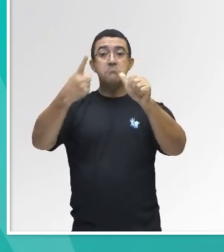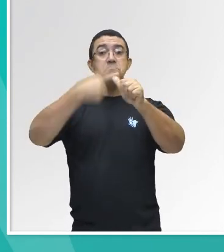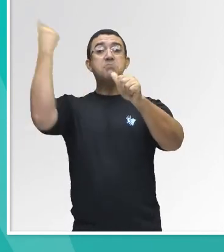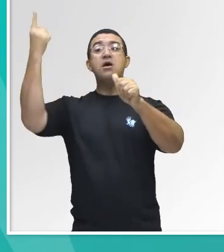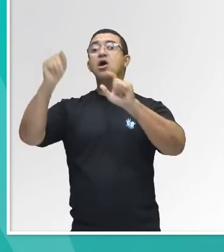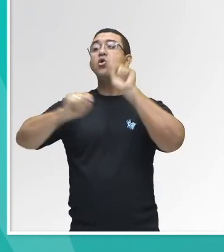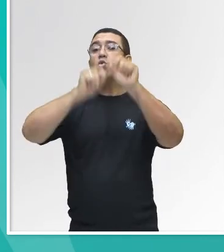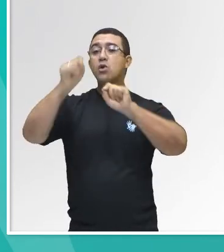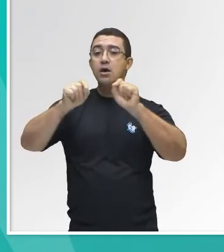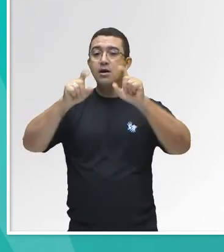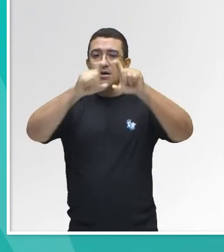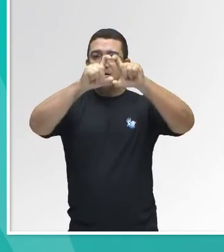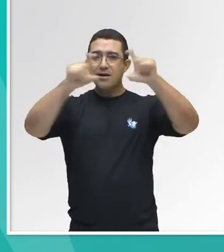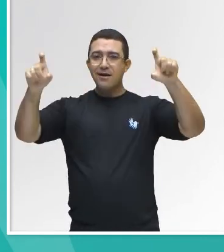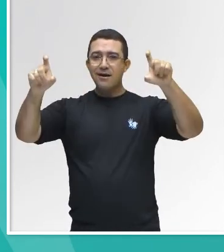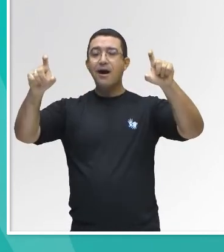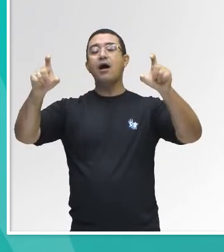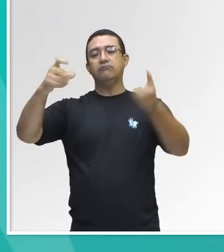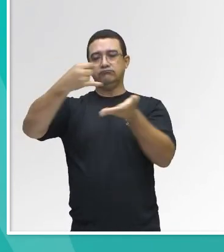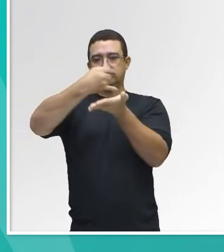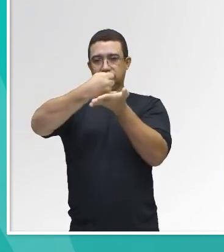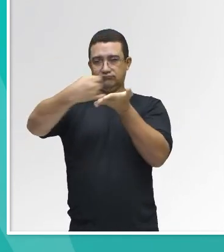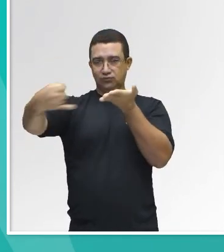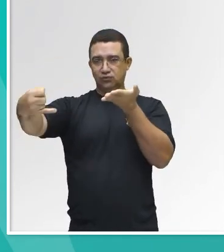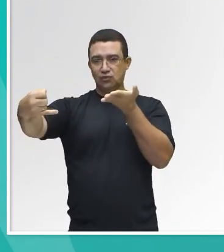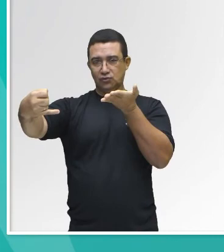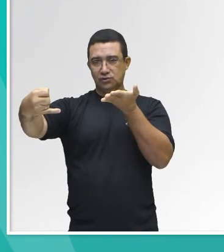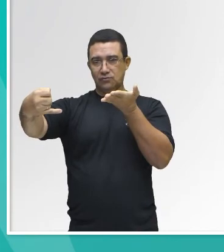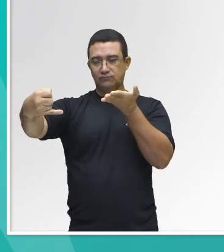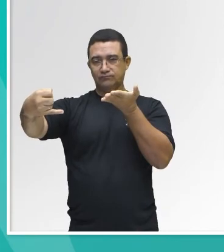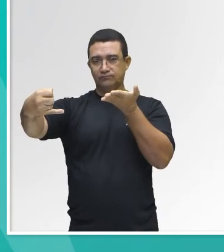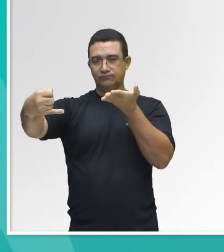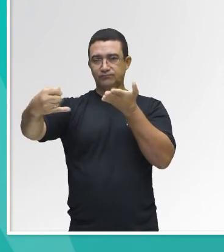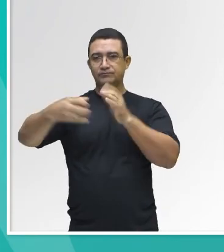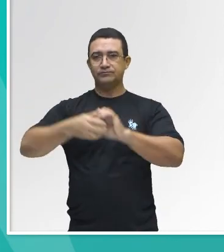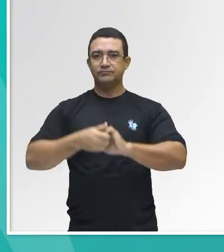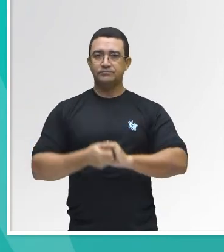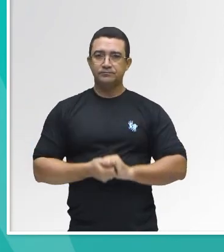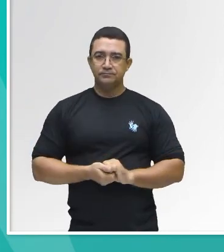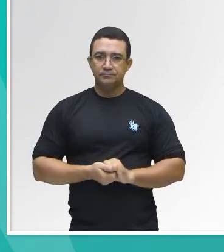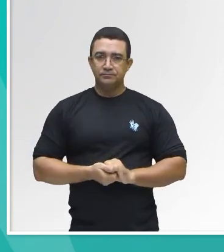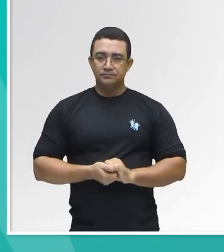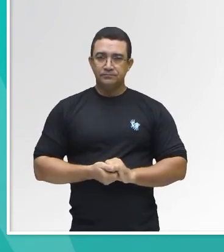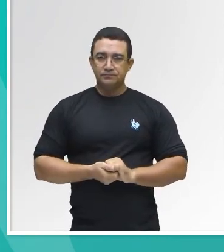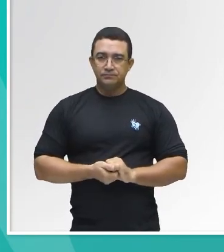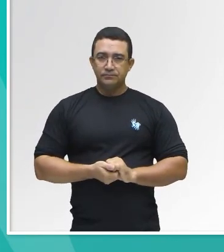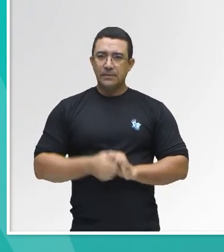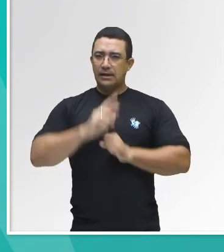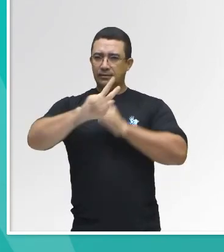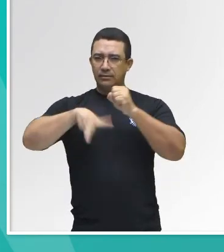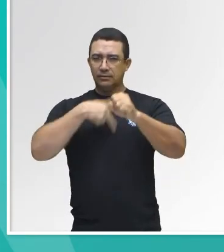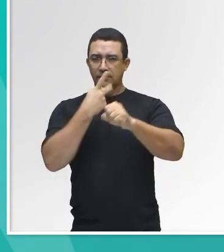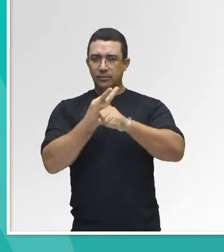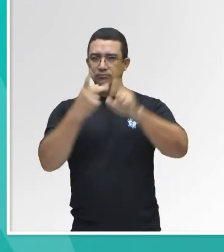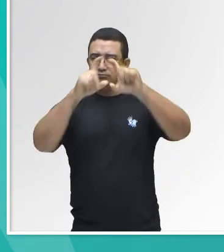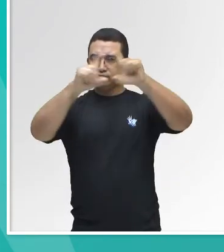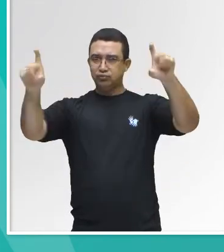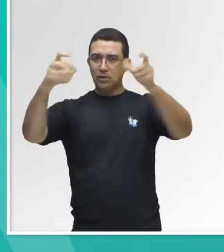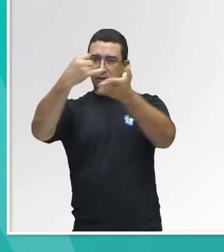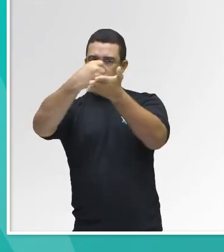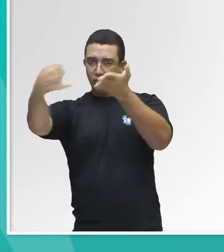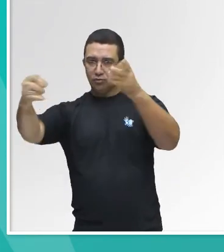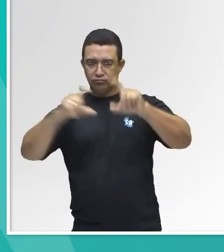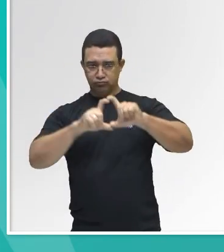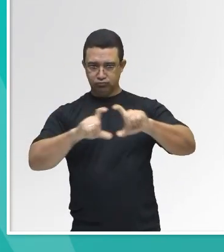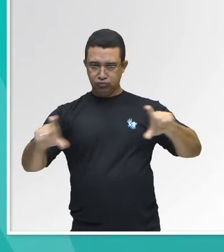primeiro parágrafo vem o quê? La apresentação, la introducción, não é isso? Depois temos aí